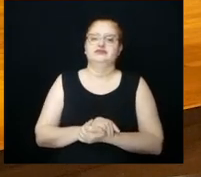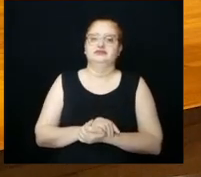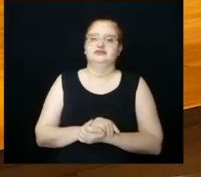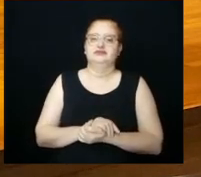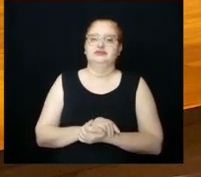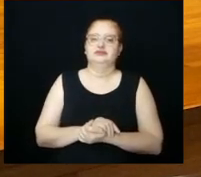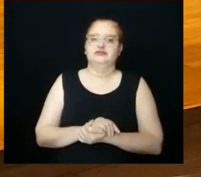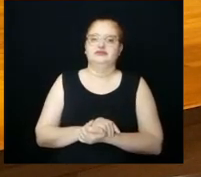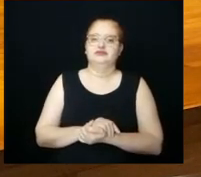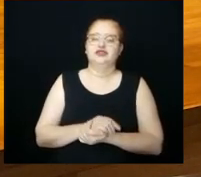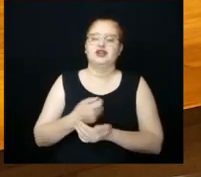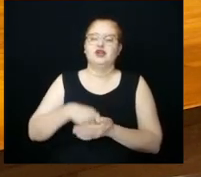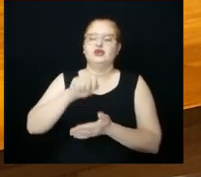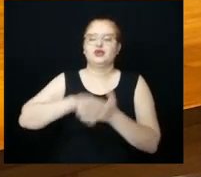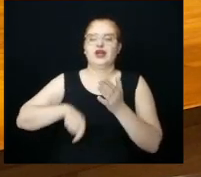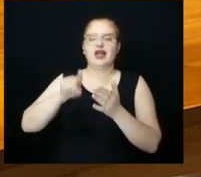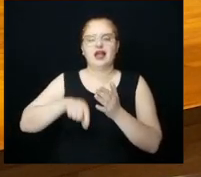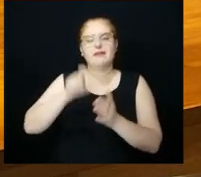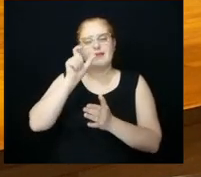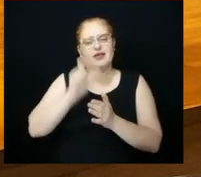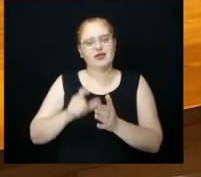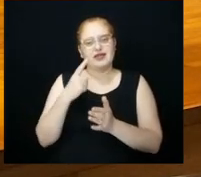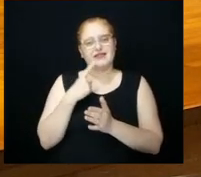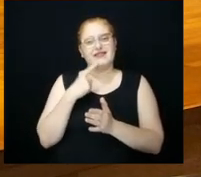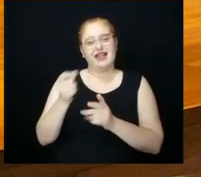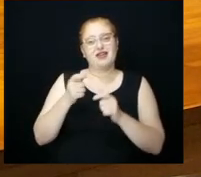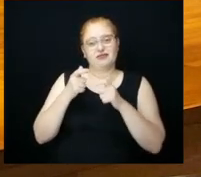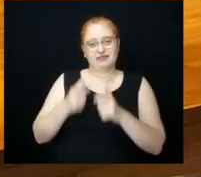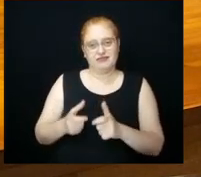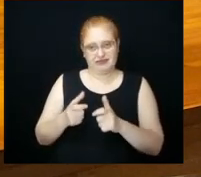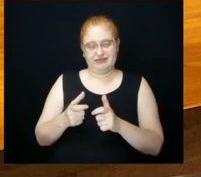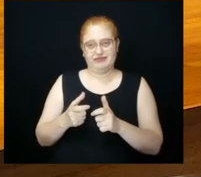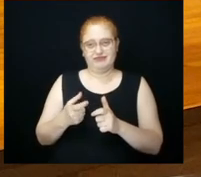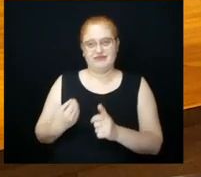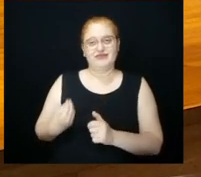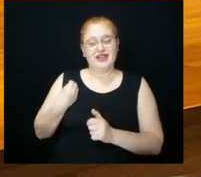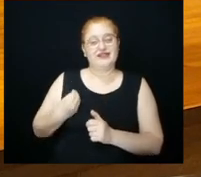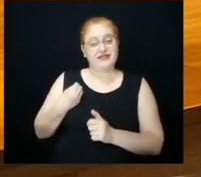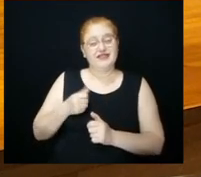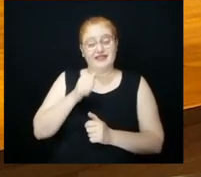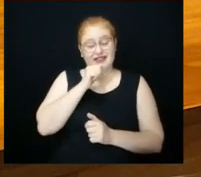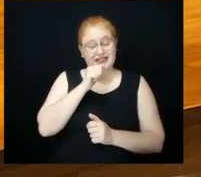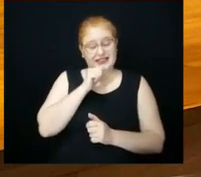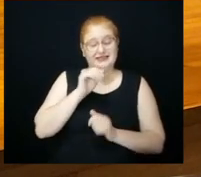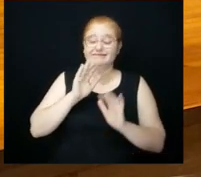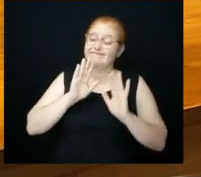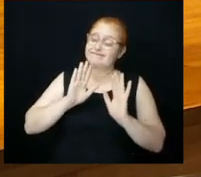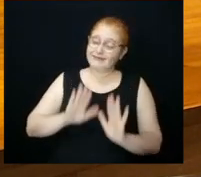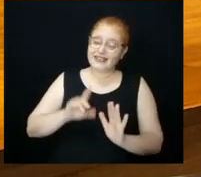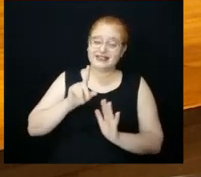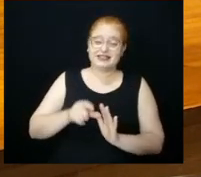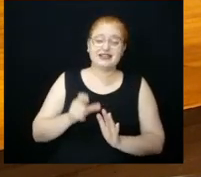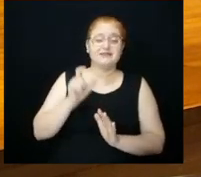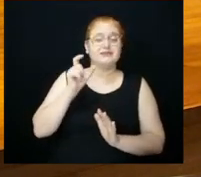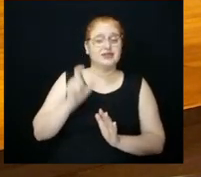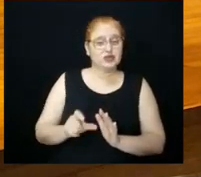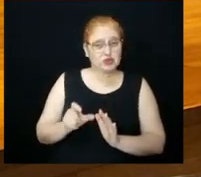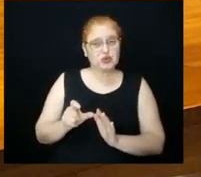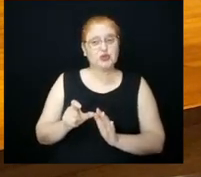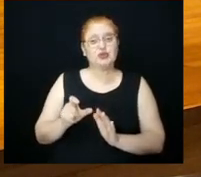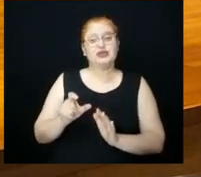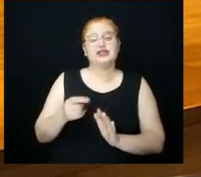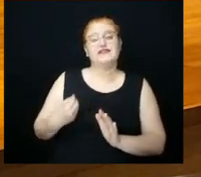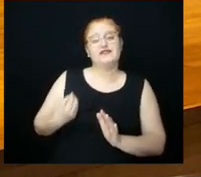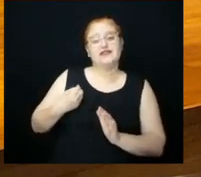a Chimamanda é uma pessoa que saiu desse lugar, né? Ela mora lá ainda. Mas ela é uma pessoa que está no